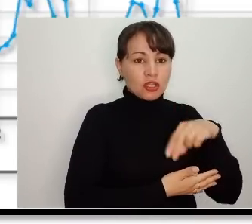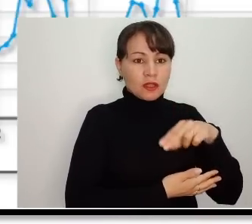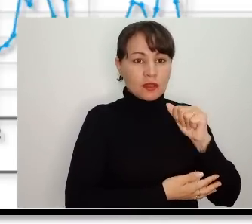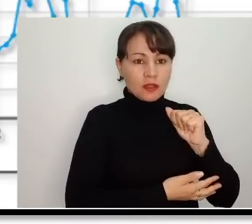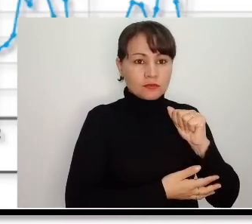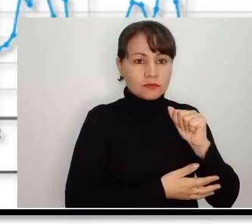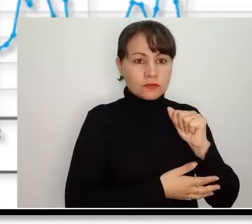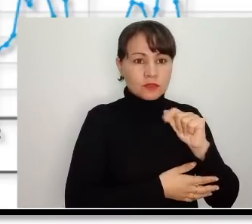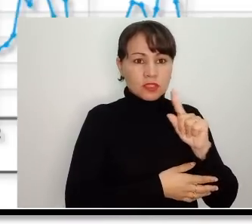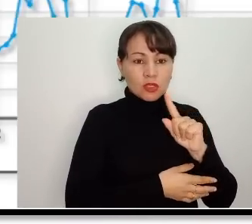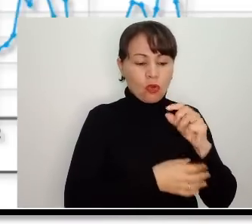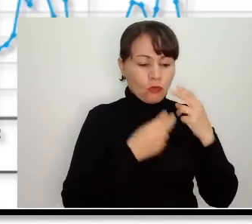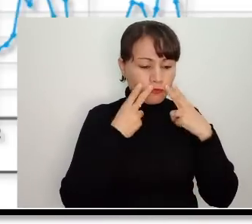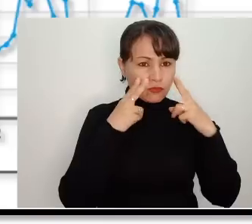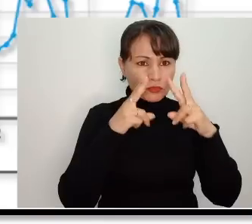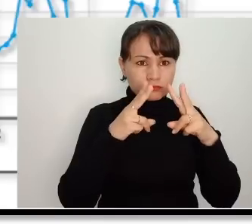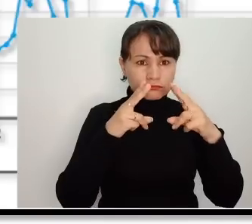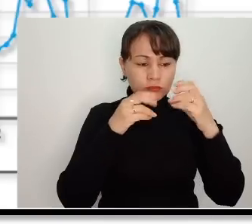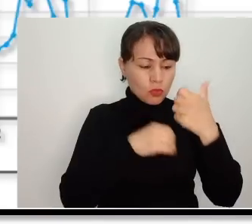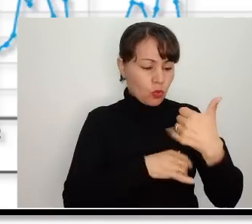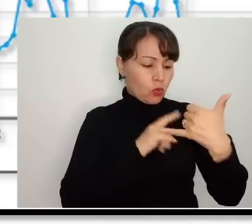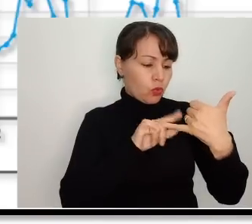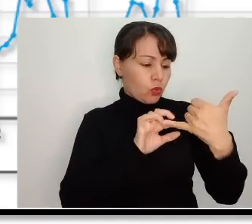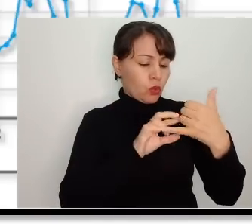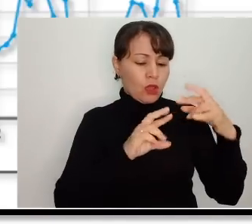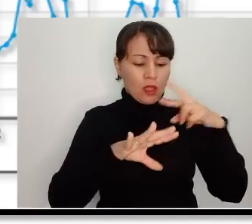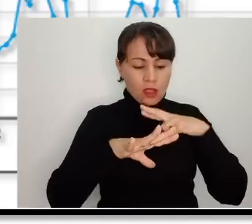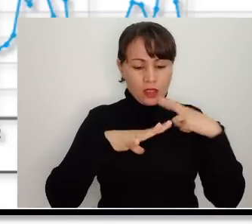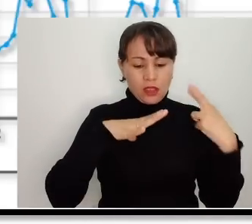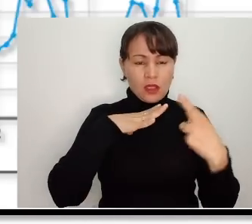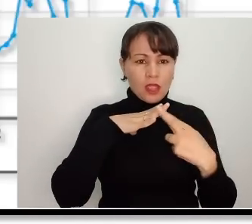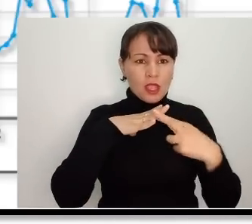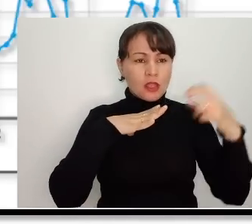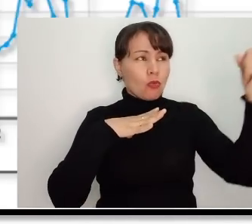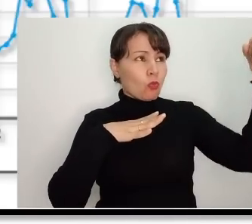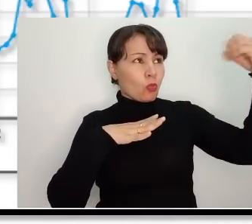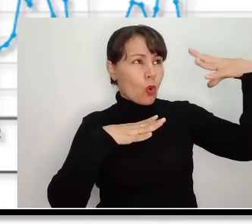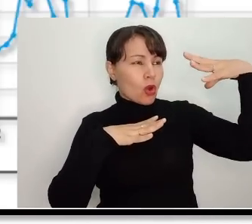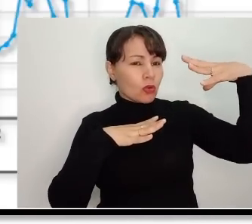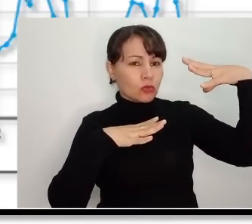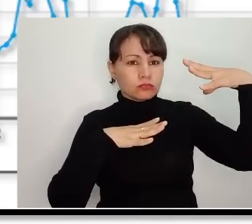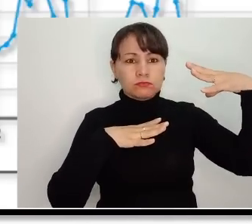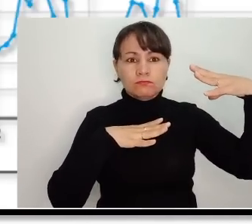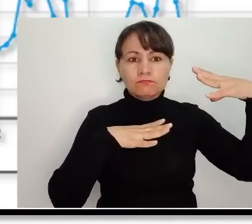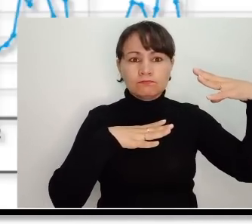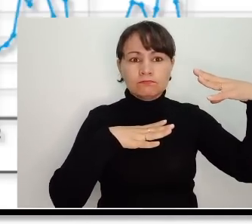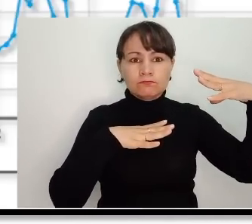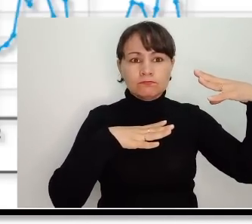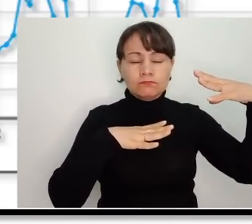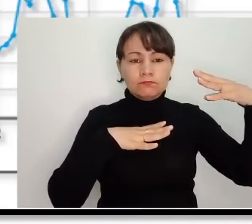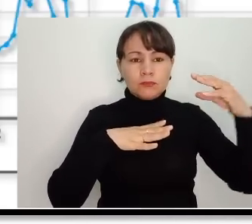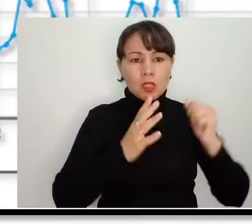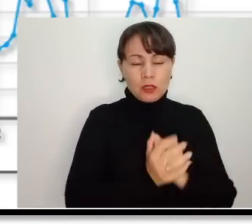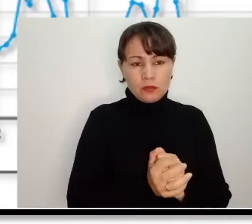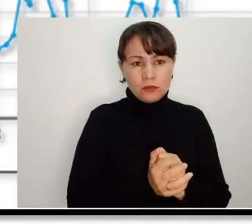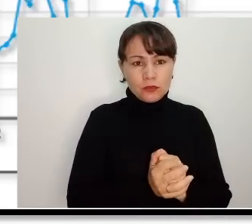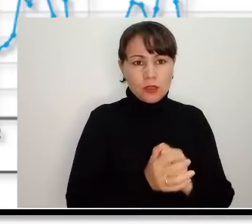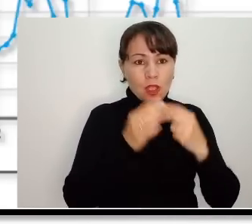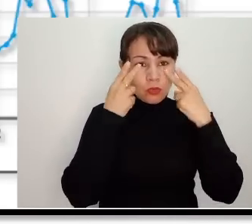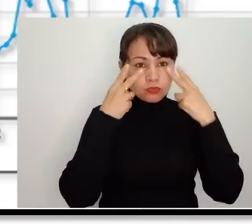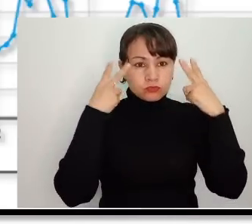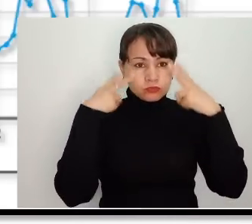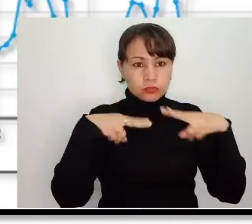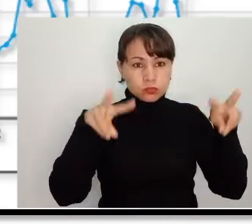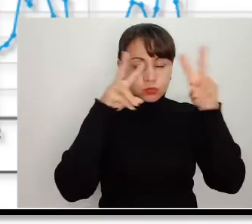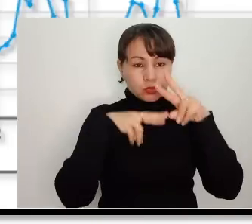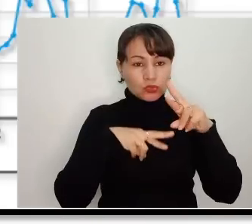tu está na frente do computador, redes sociais, com uma luz ligada, ou alguma iluminação,